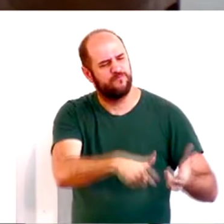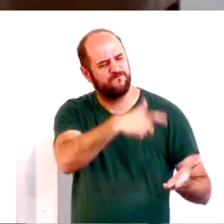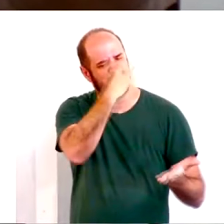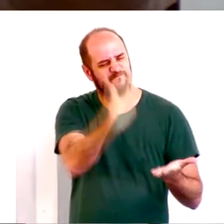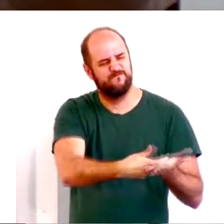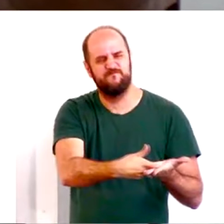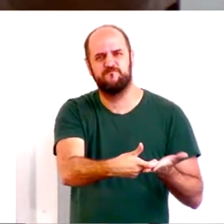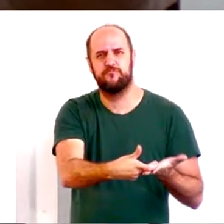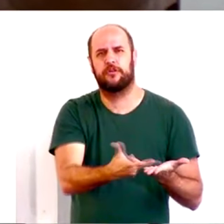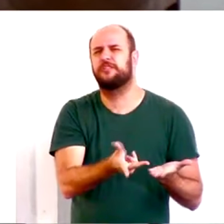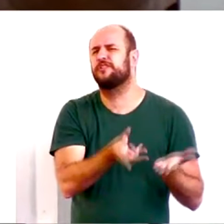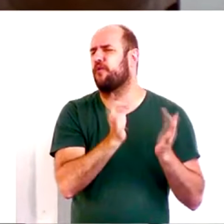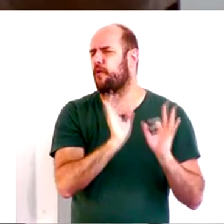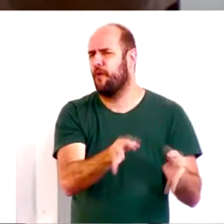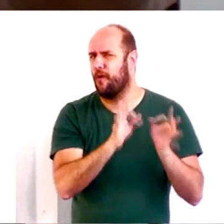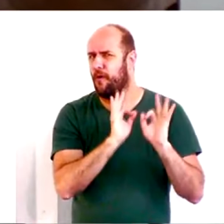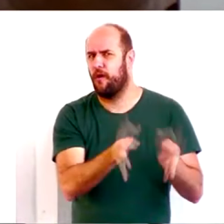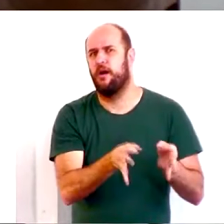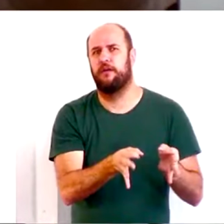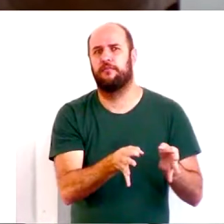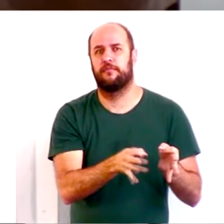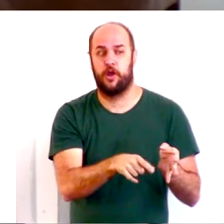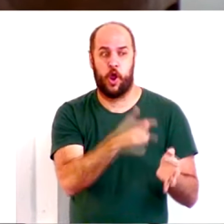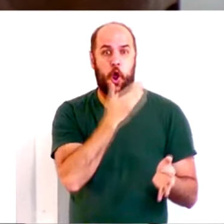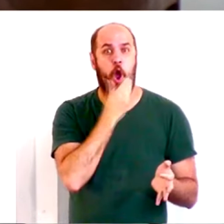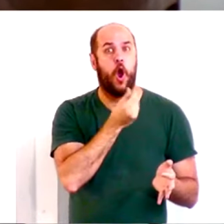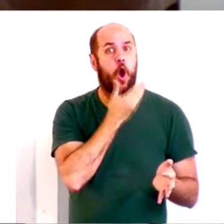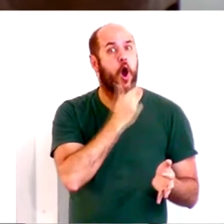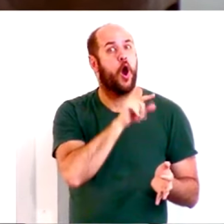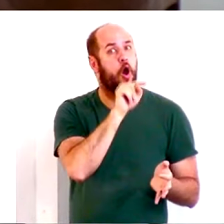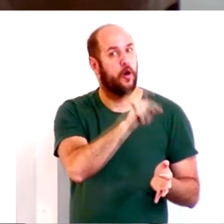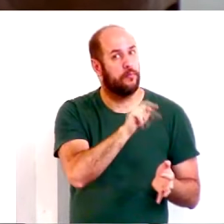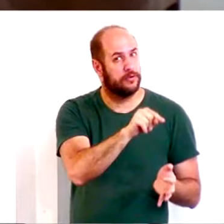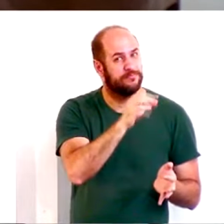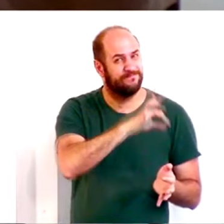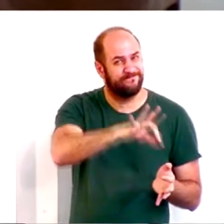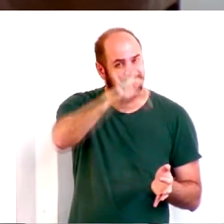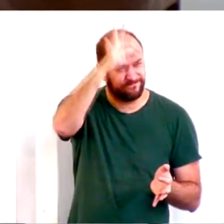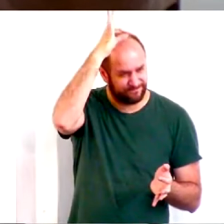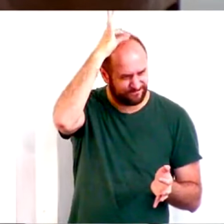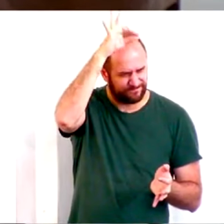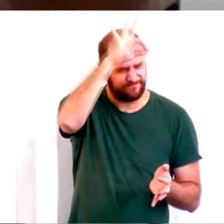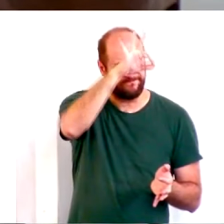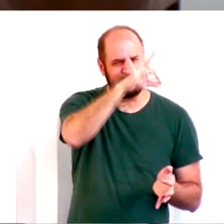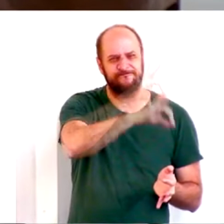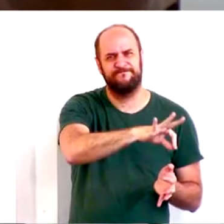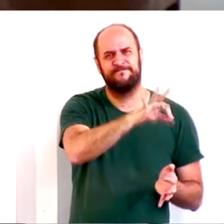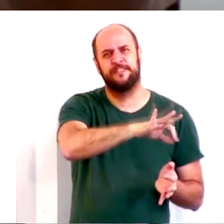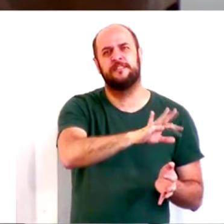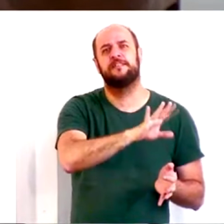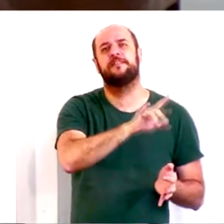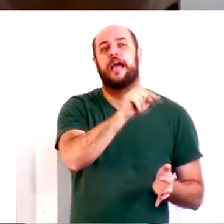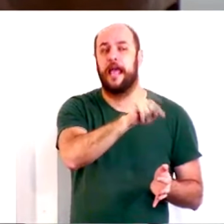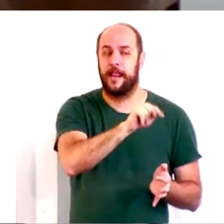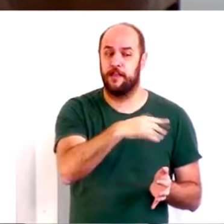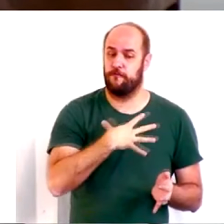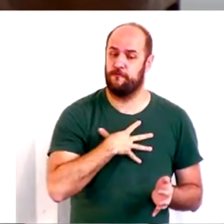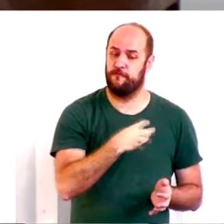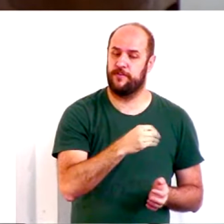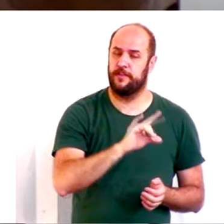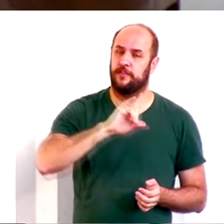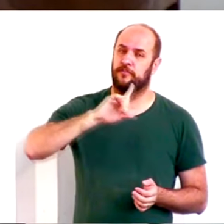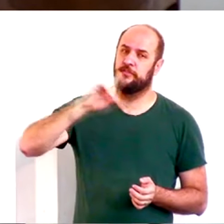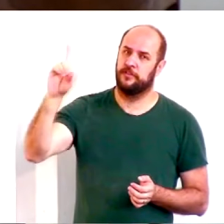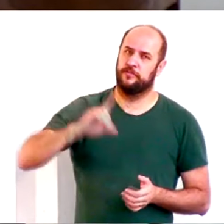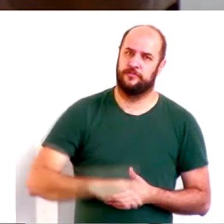muito grande e este homem o espírito santo já lhe convenceu era o filho de Deus